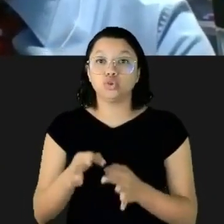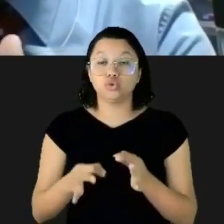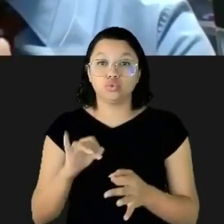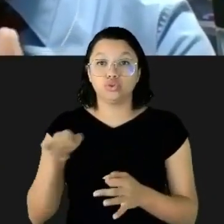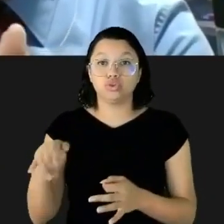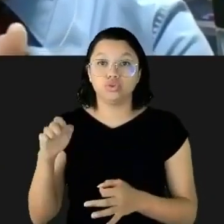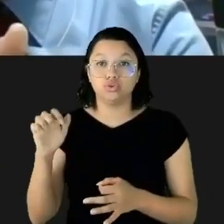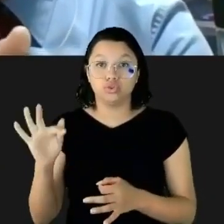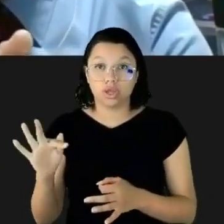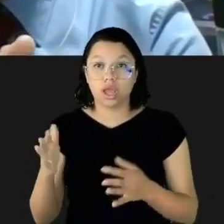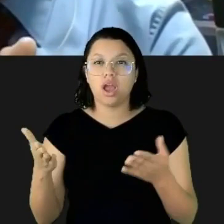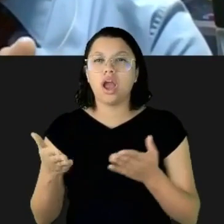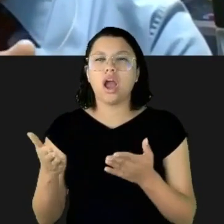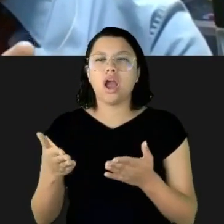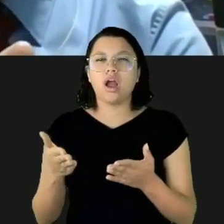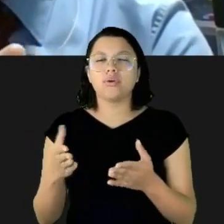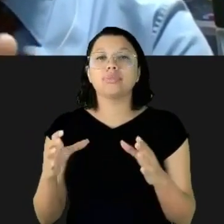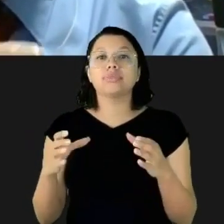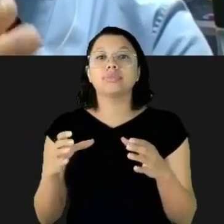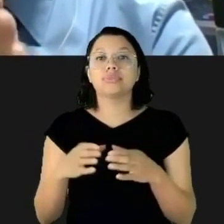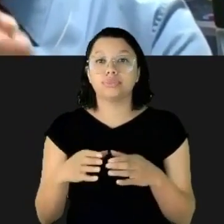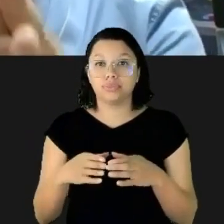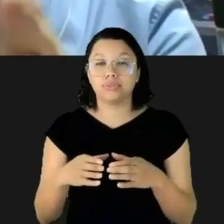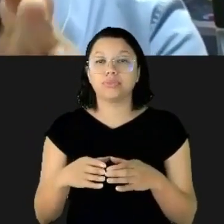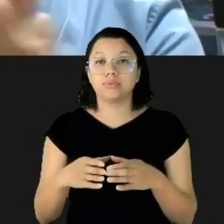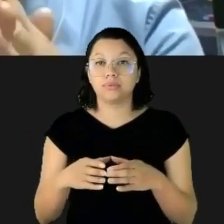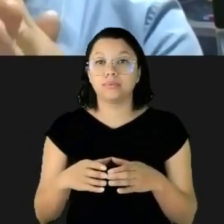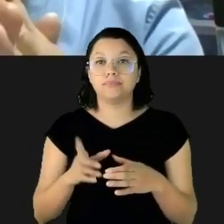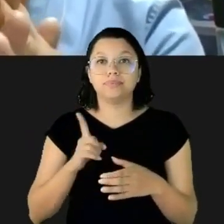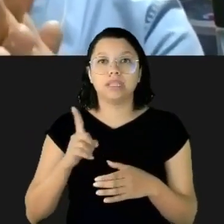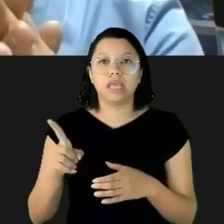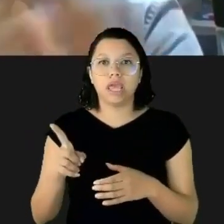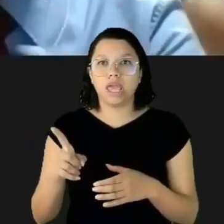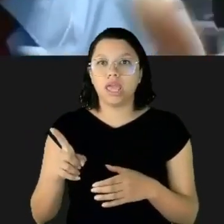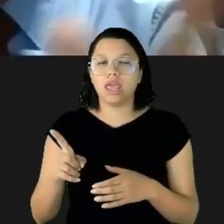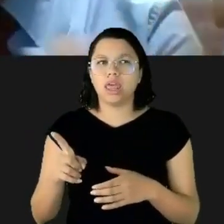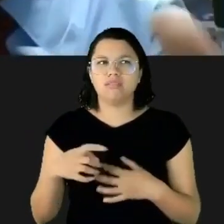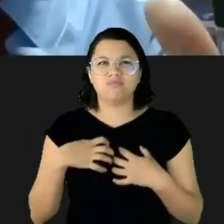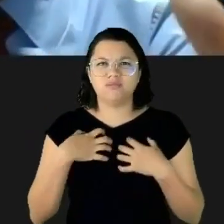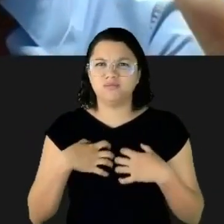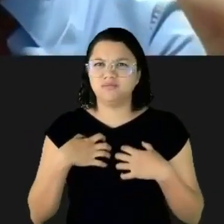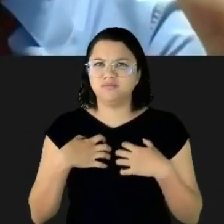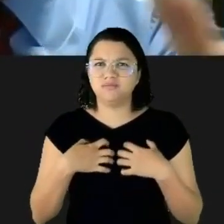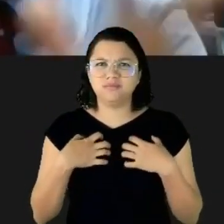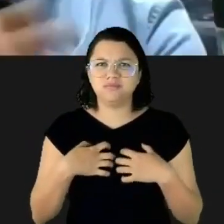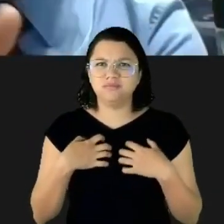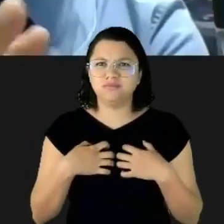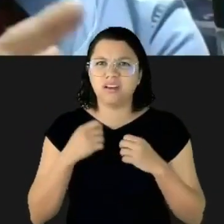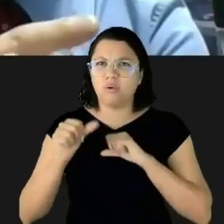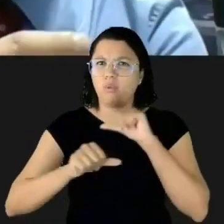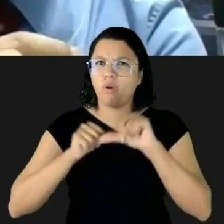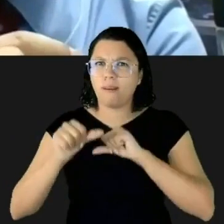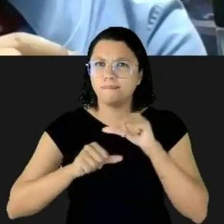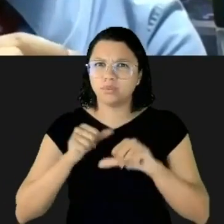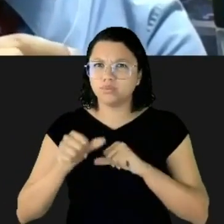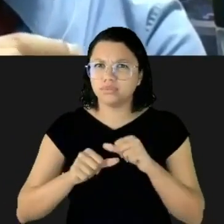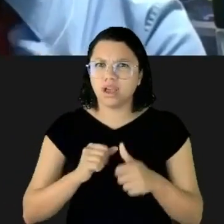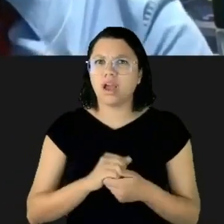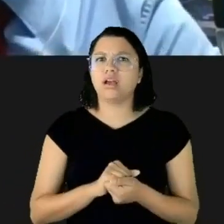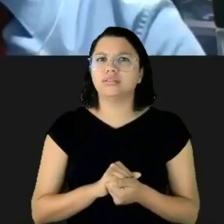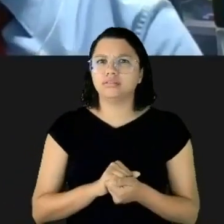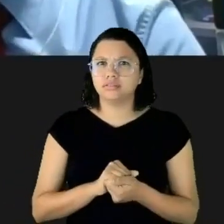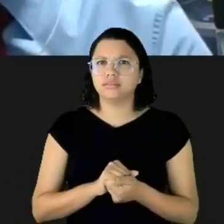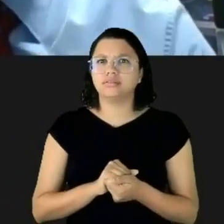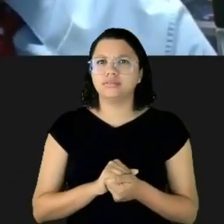agora é juíza da turma não precisa dizer que ela ficou muito muito brava com a mudança do